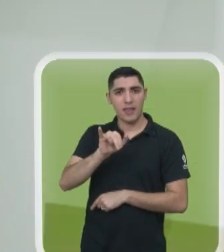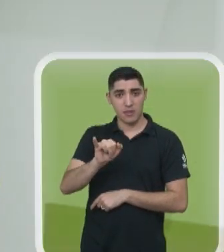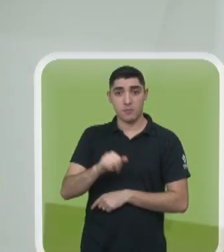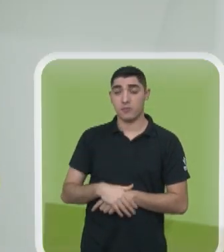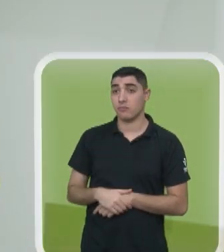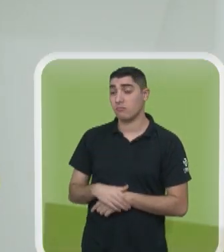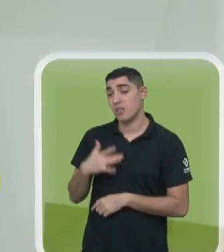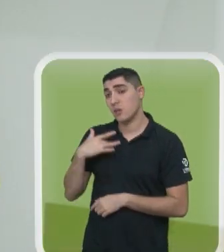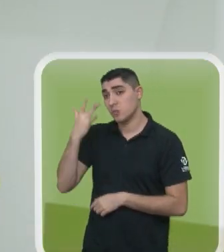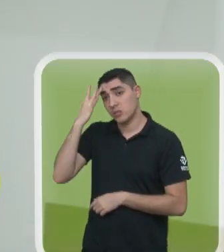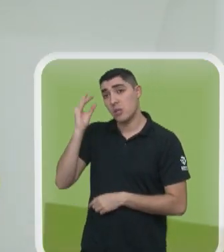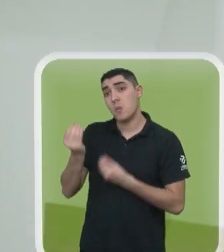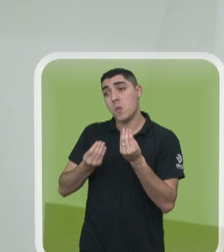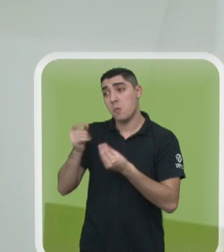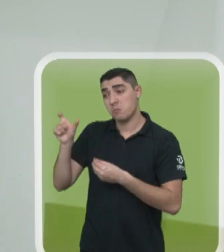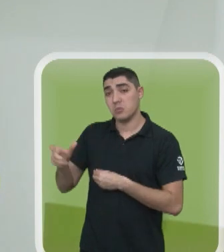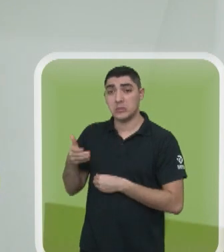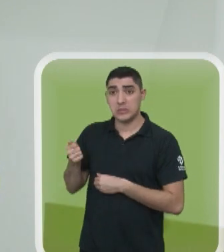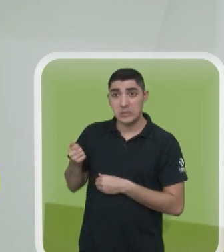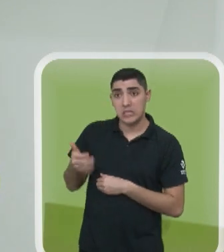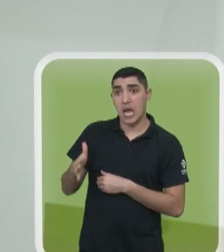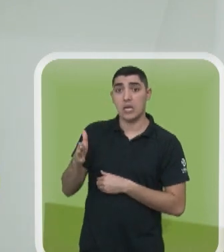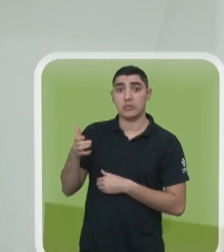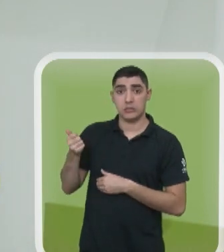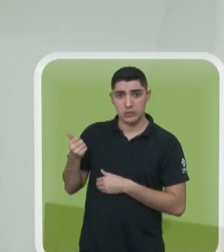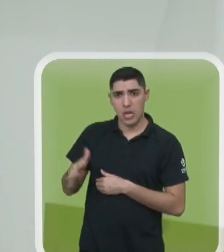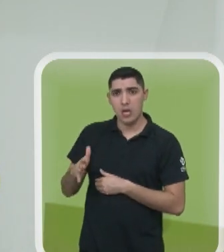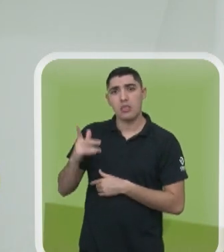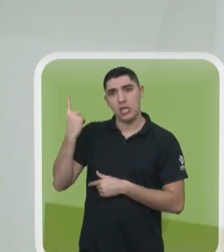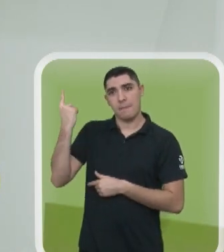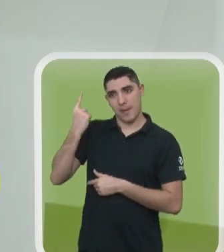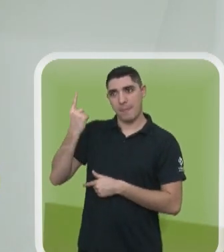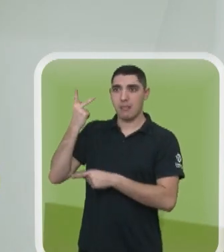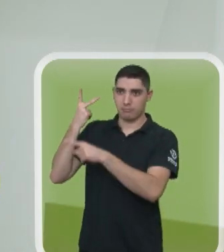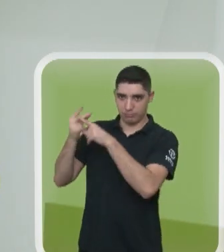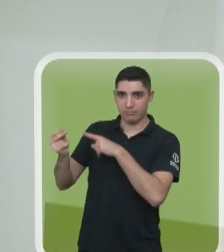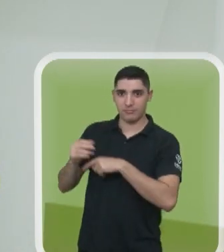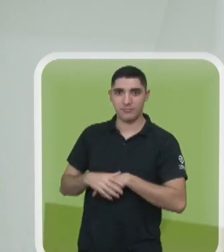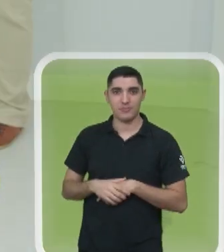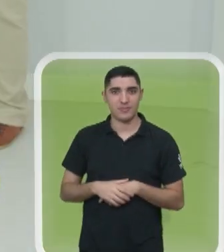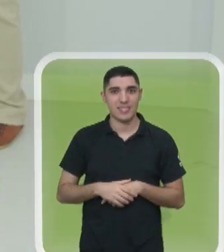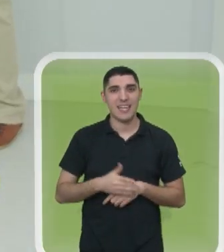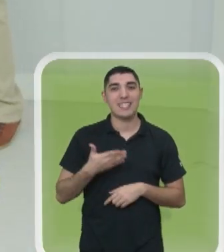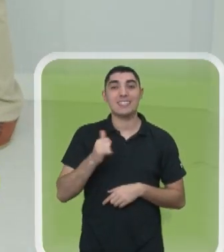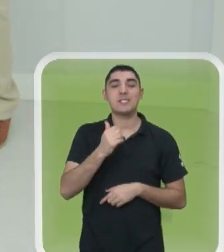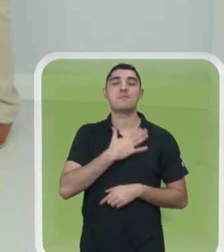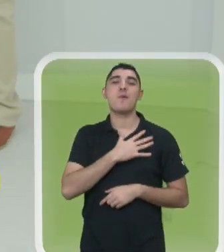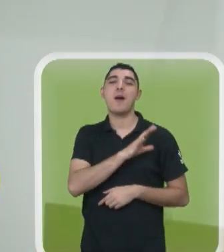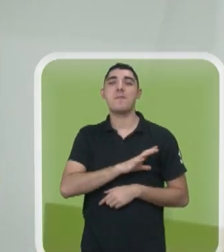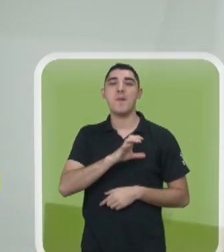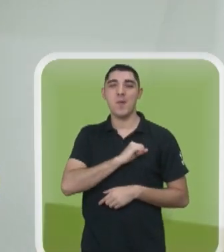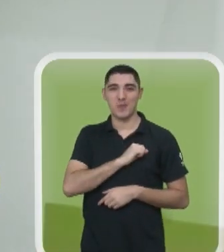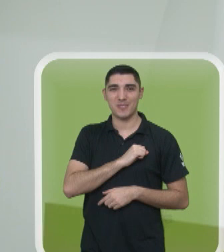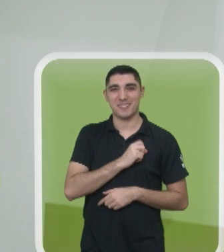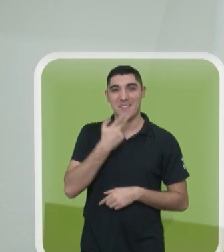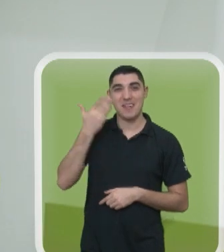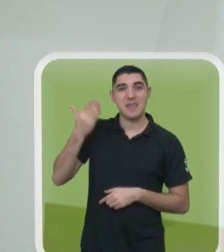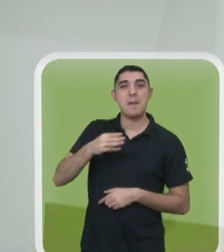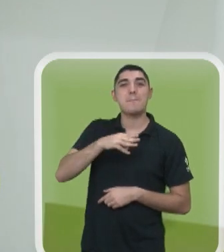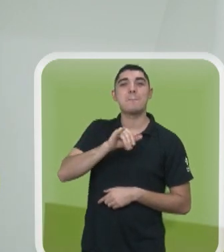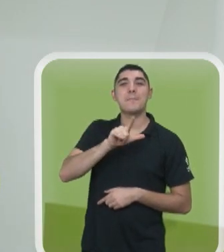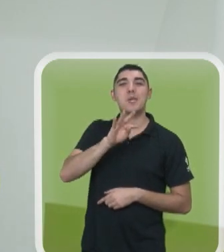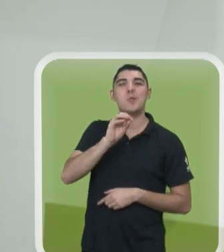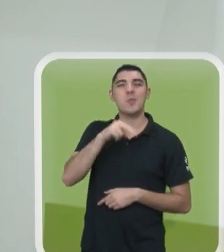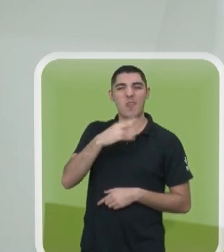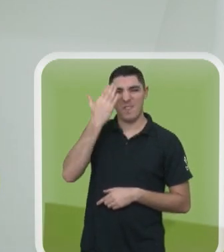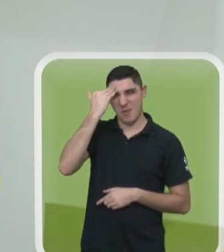está, né? Não deve ser o Santos. O Santos venceu a primeira rodada. Santos, meu amor, de Milton Neves, né? Isso, mas não deve ser o Santos. O